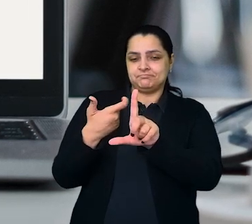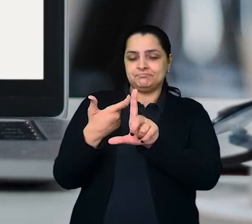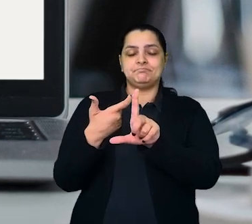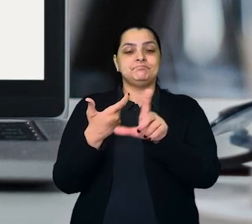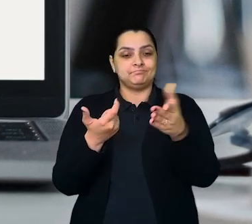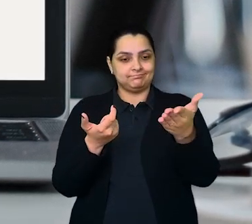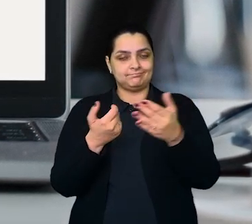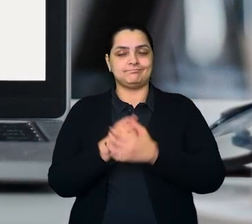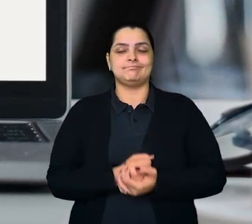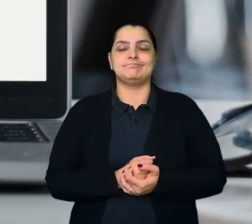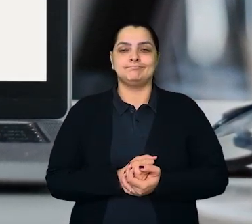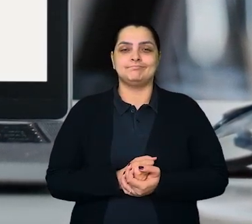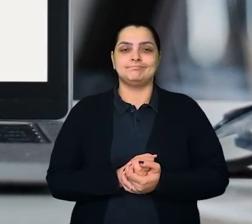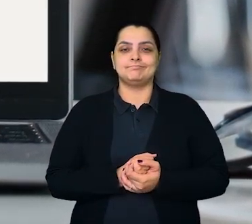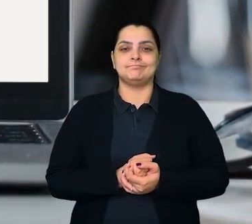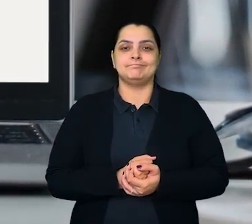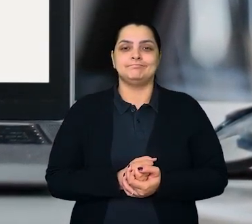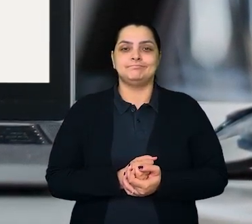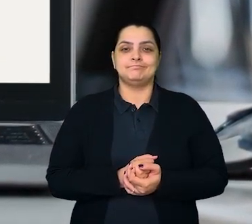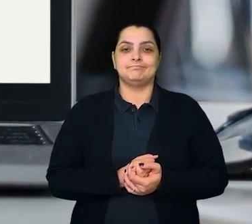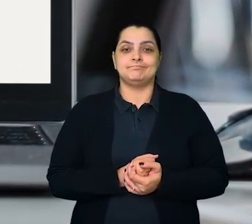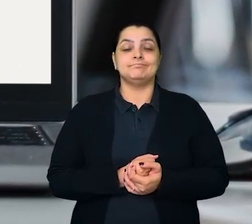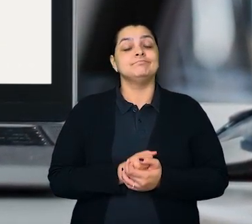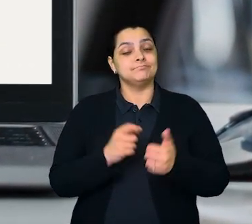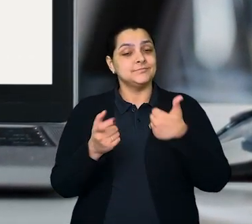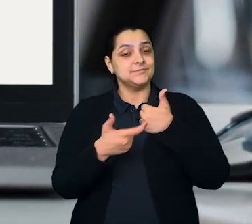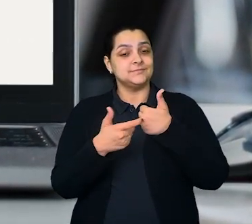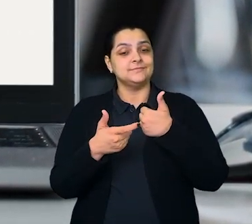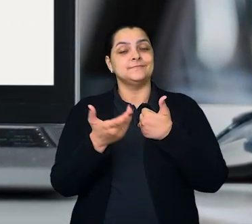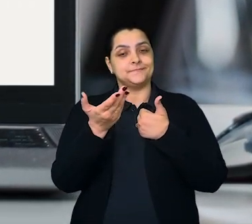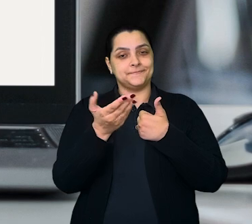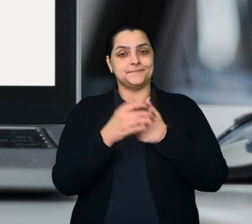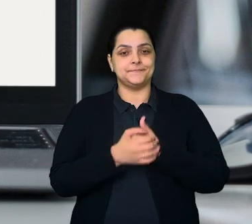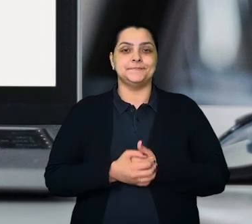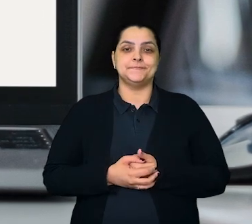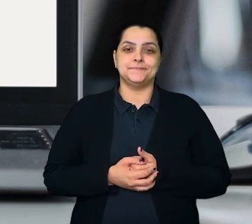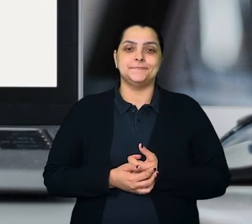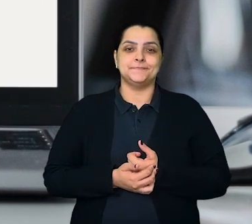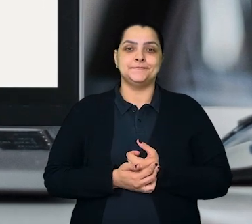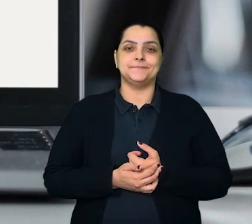que aparece no canto da tela e siga o perfil do TST.